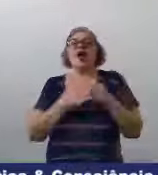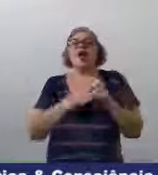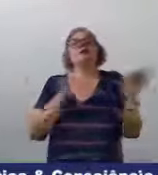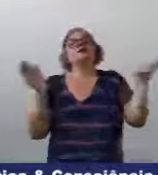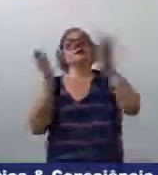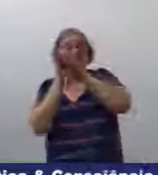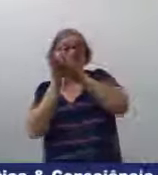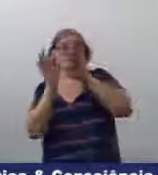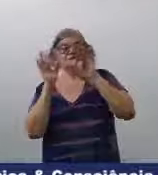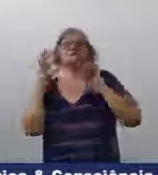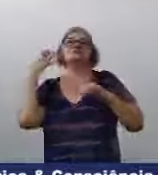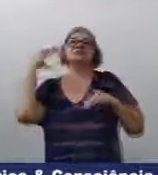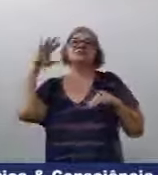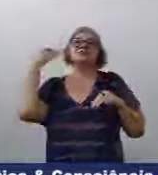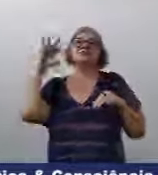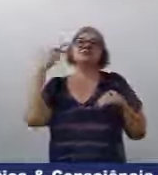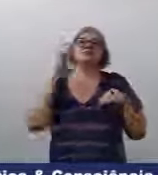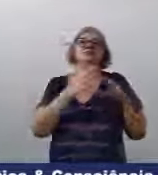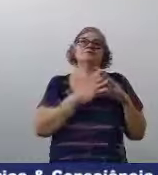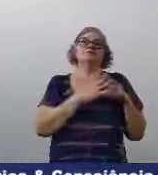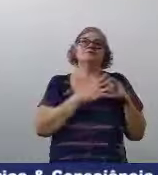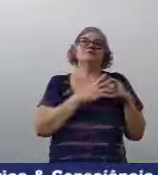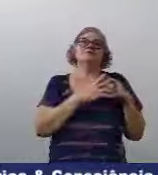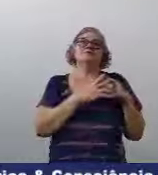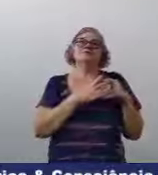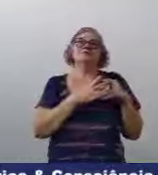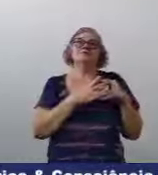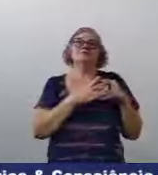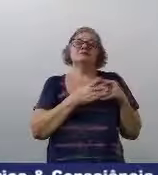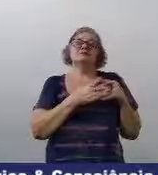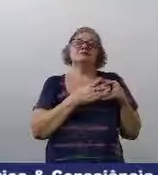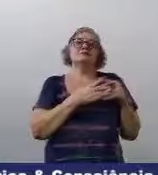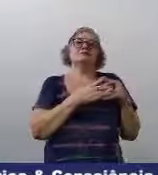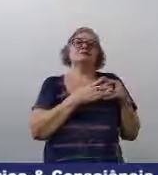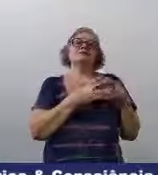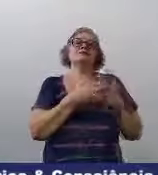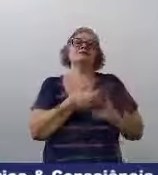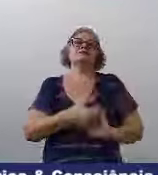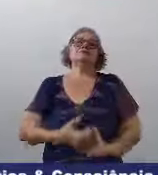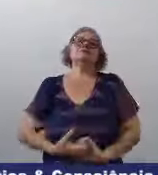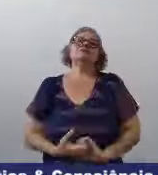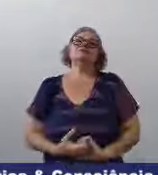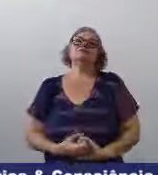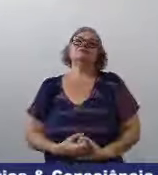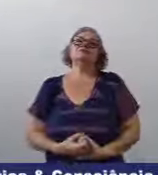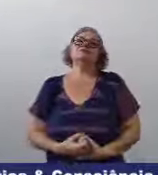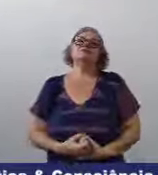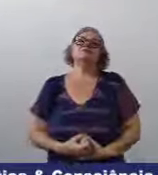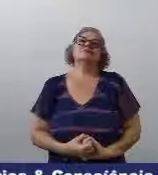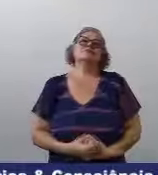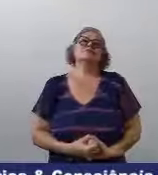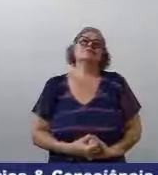aí tem algumas conclusões da ciência que são muito interessantes para a gente pensar. Quando